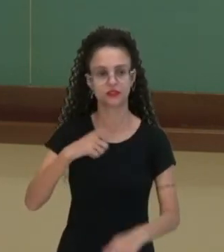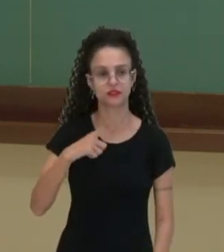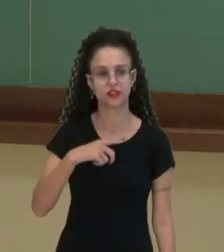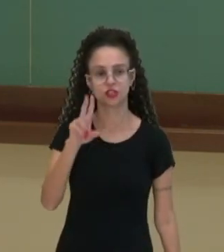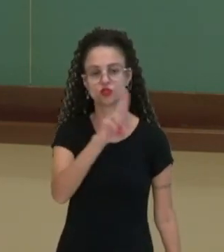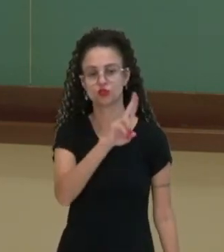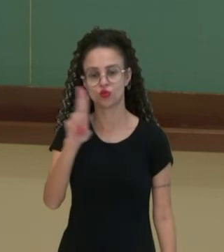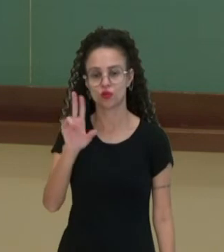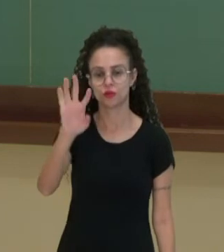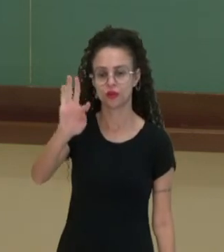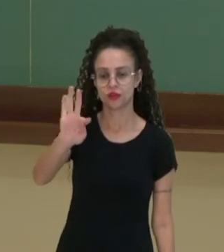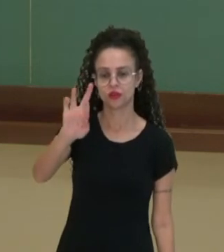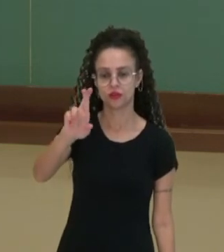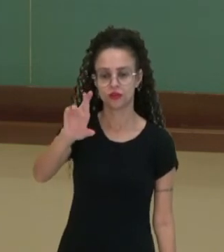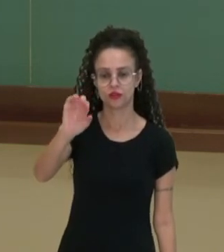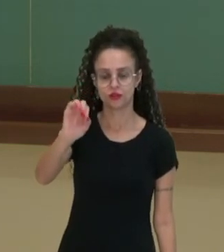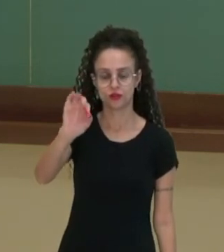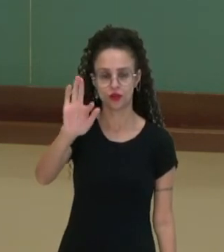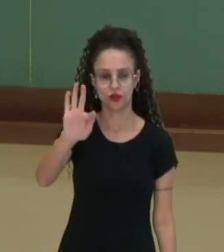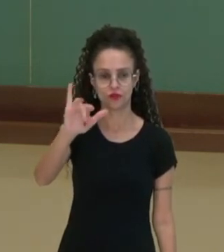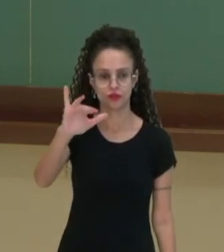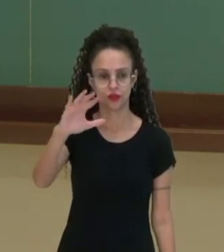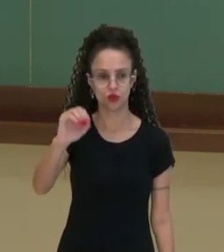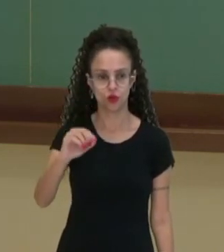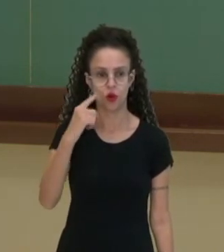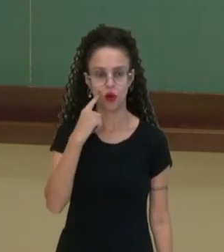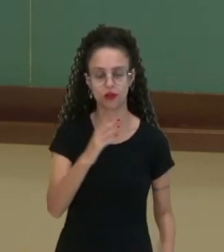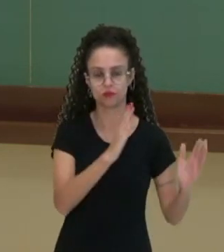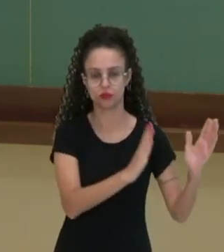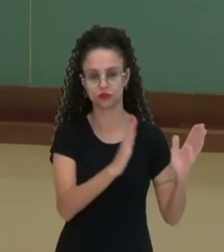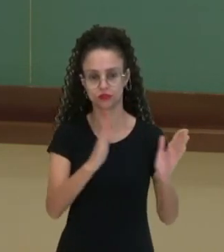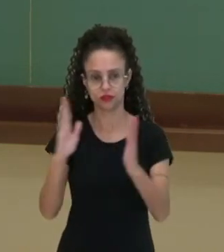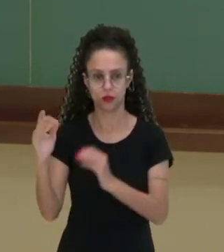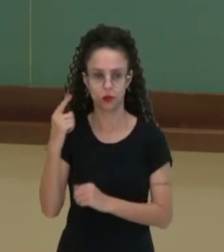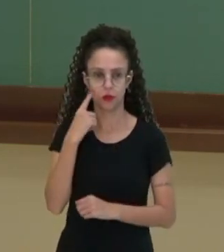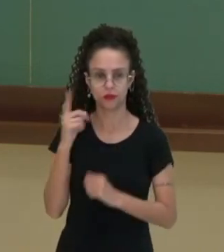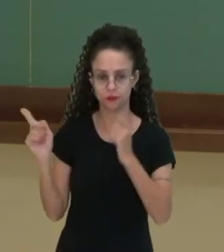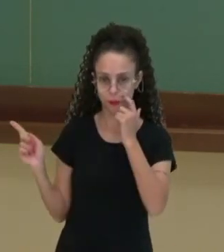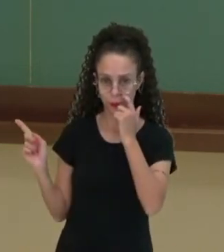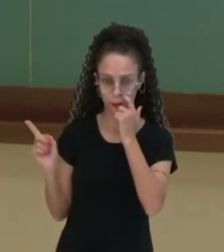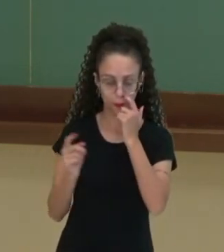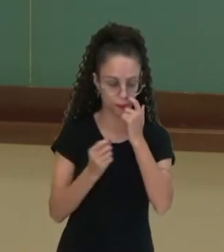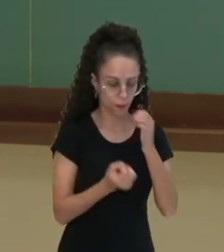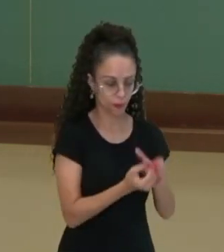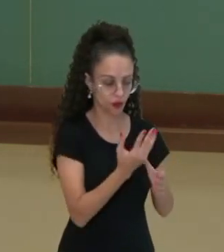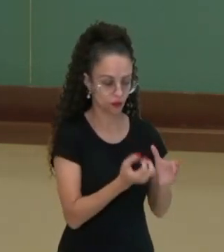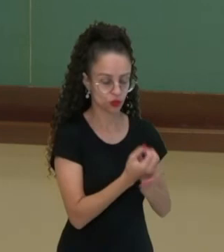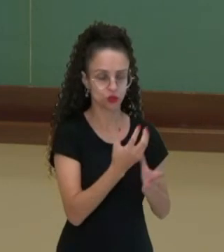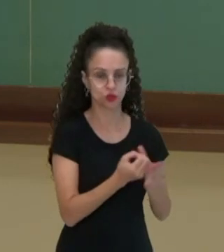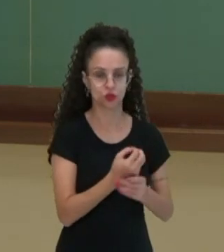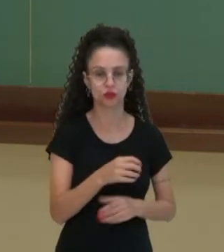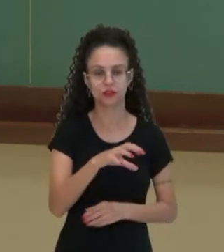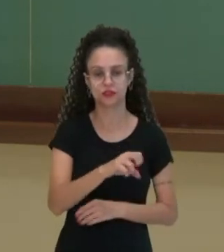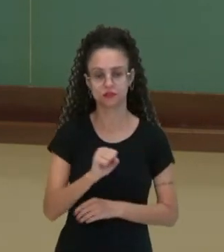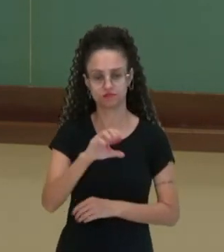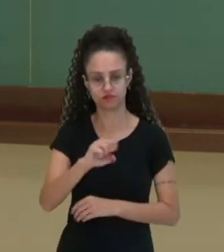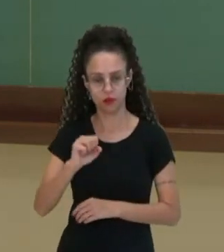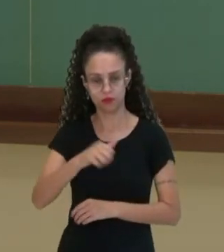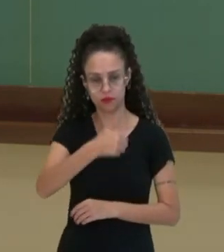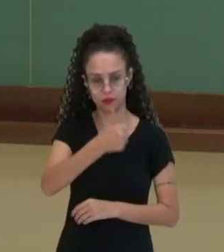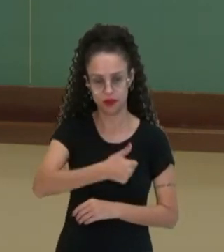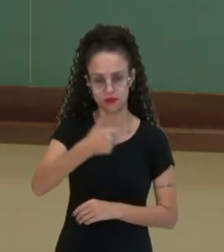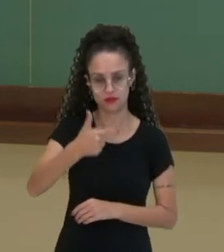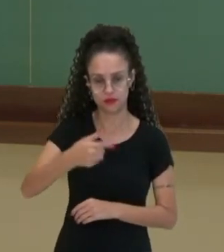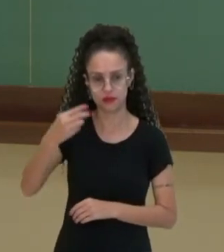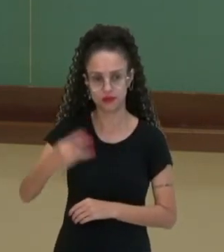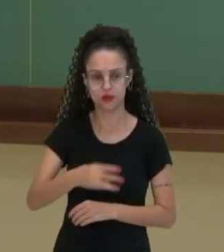nível trófico. Então, olha aqui, ó. Cada posição, aqui, ó, produtor, consumidor primário, secundário e terciário. Então,